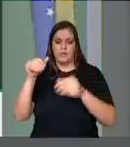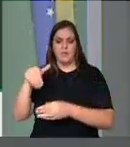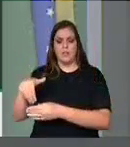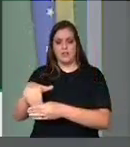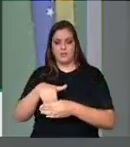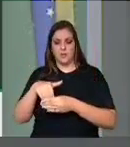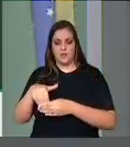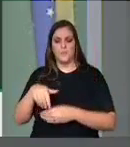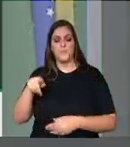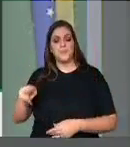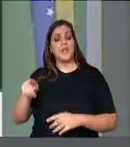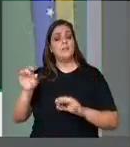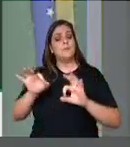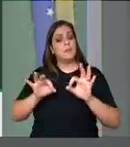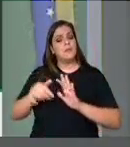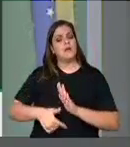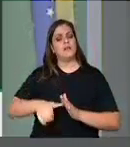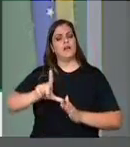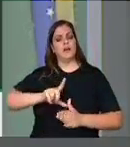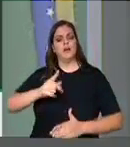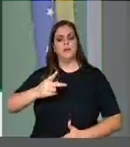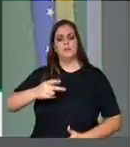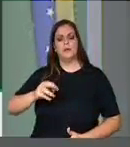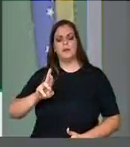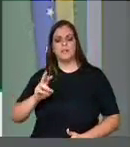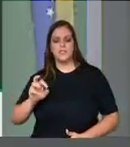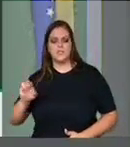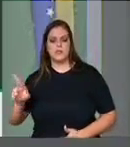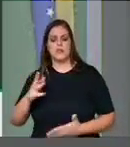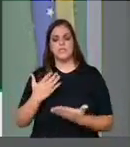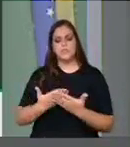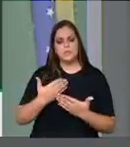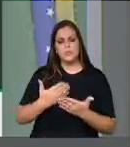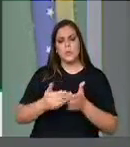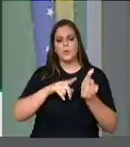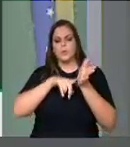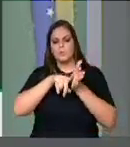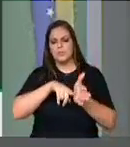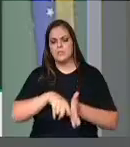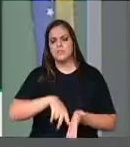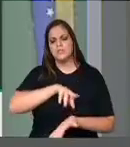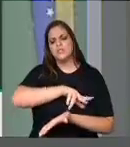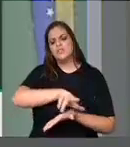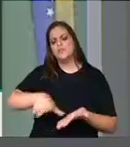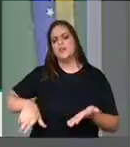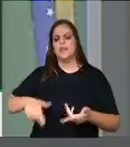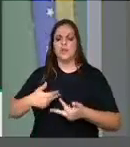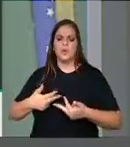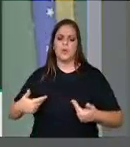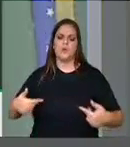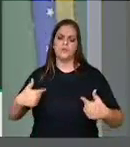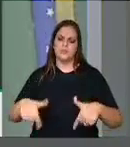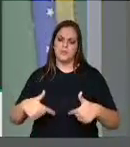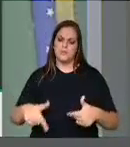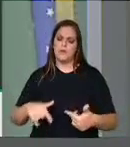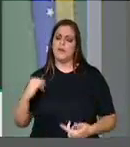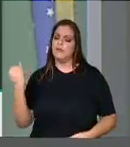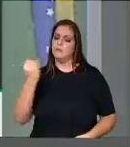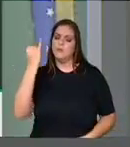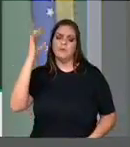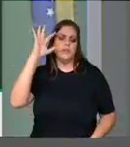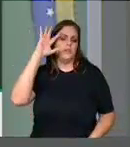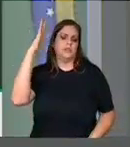Eles preparam pareceres, reflexões, estudam. Quer dizer, é um processo de amadurecimento das